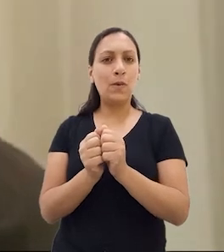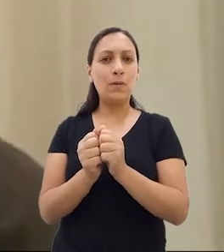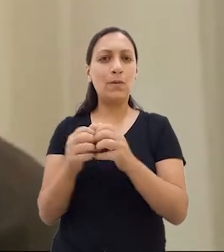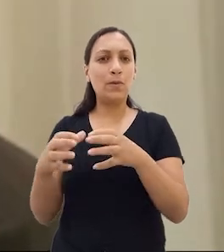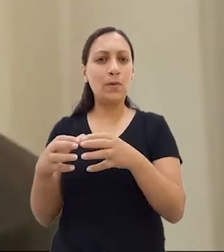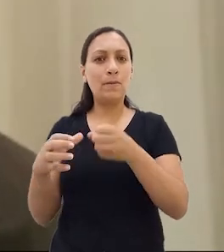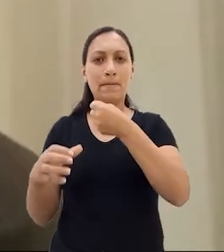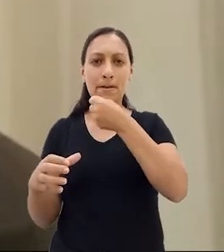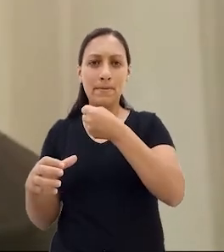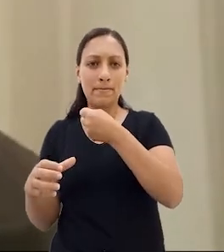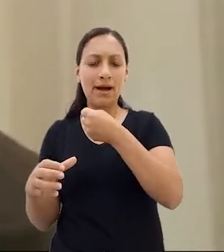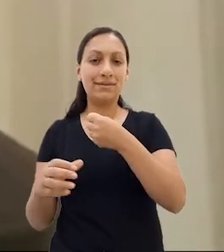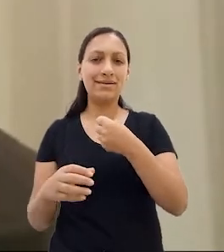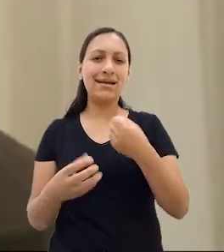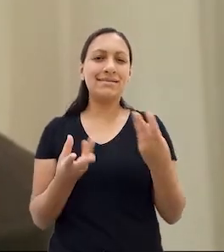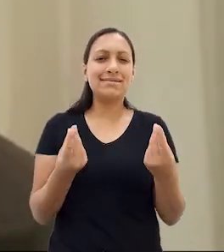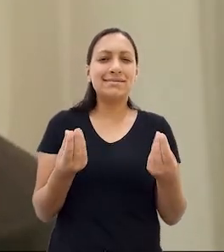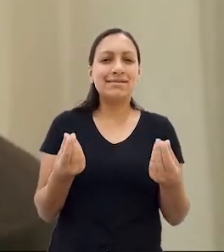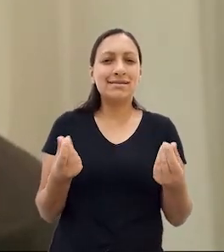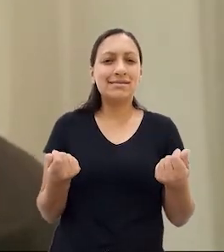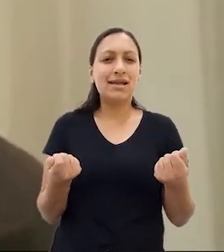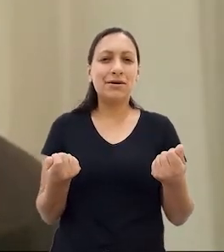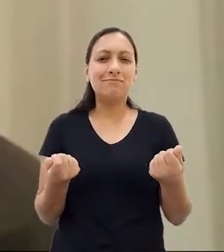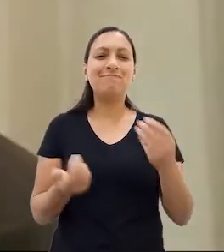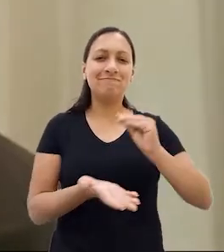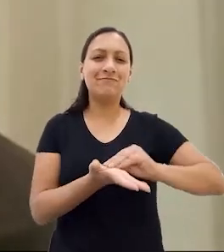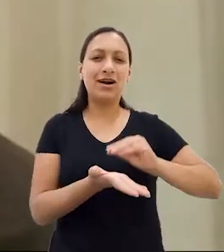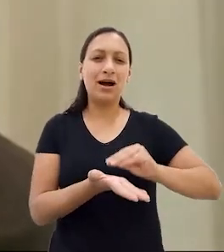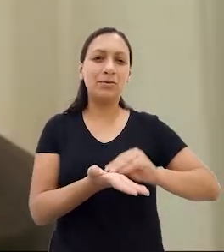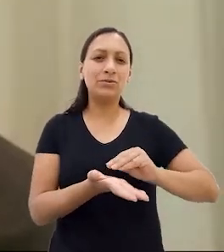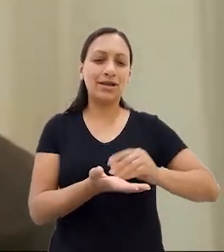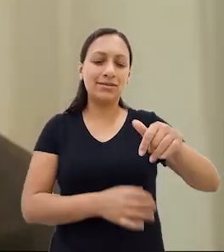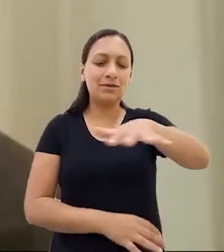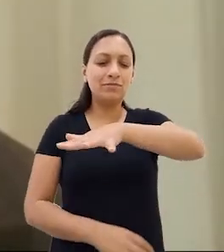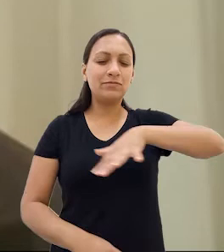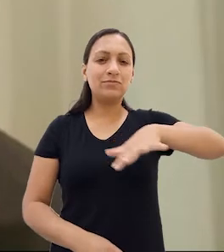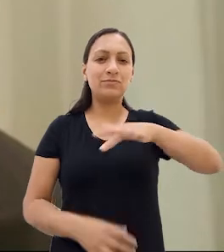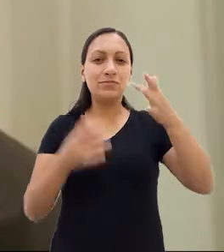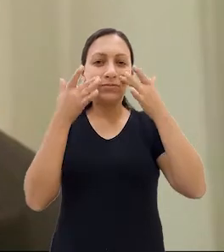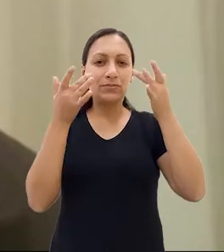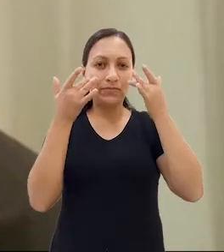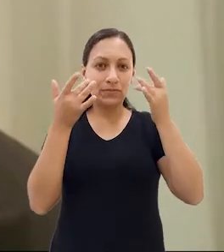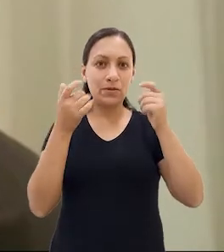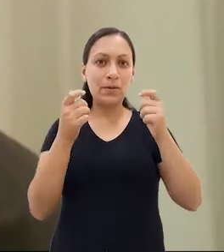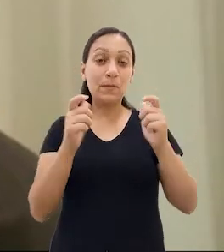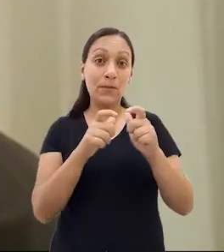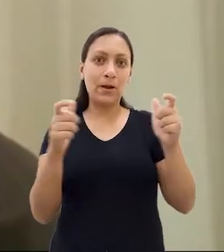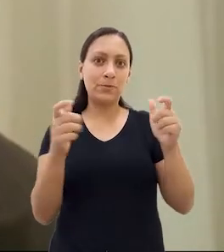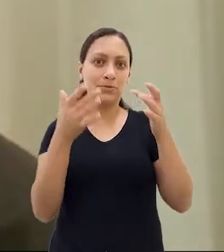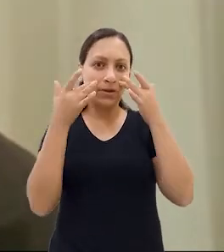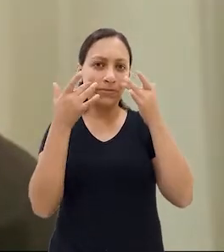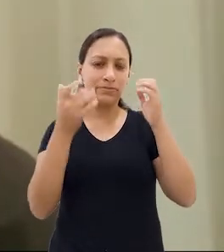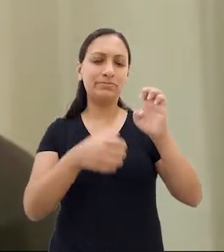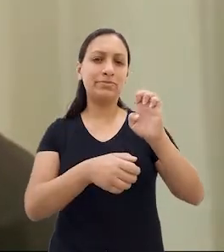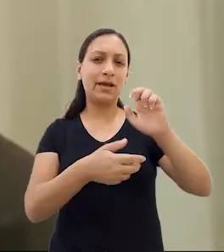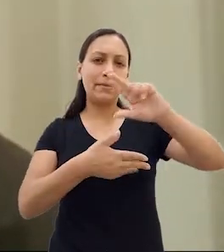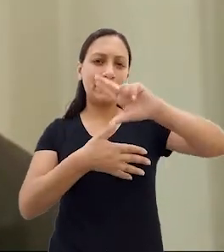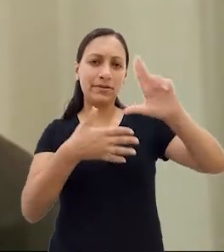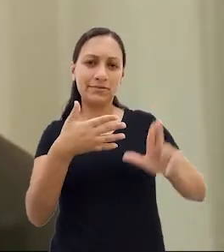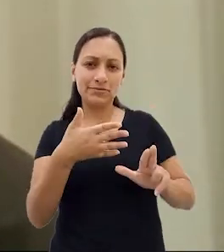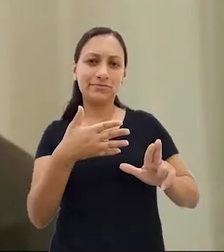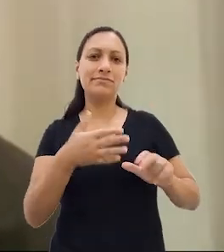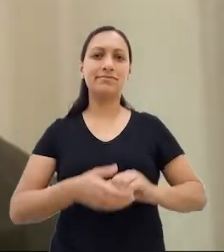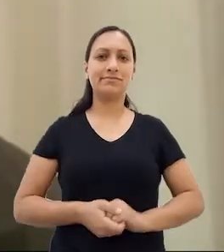faz falta essa atmosfera do teatro, maior da América Latina. E desejar um bom retorno, um